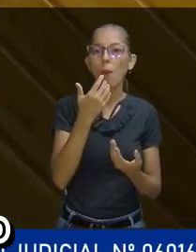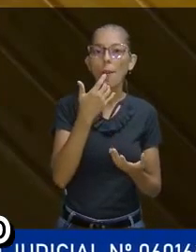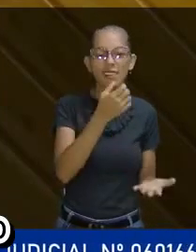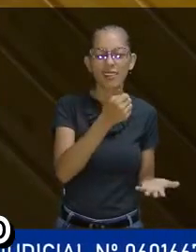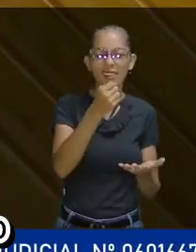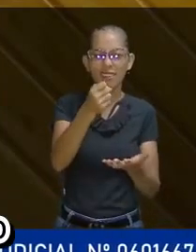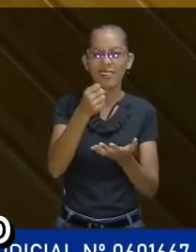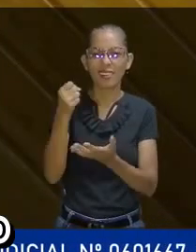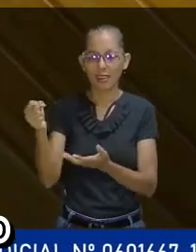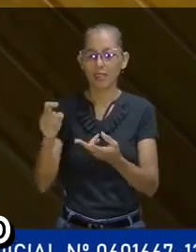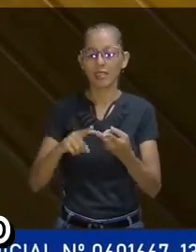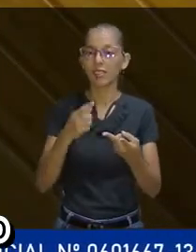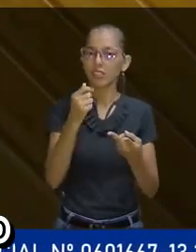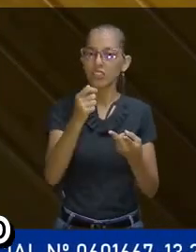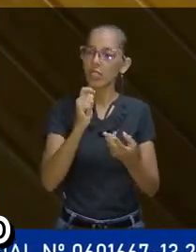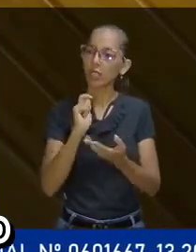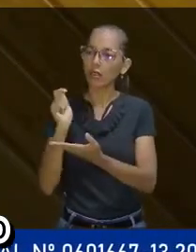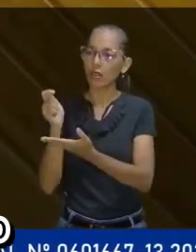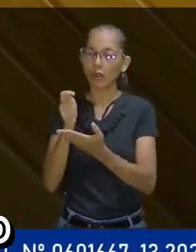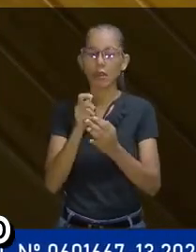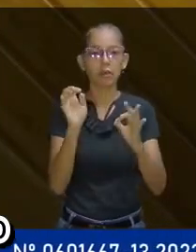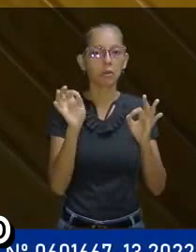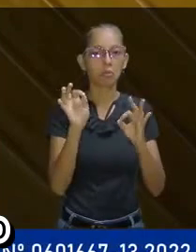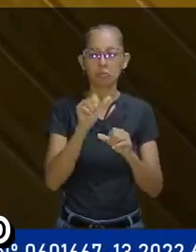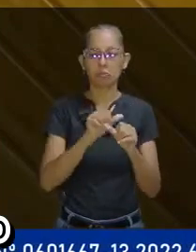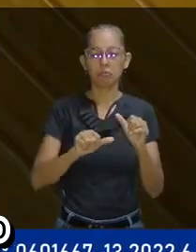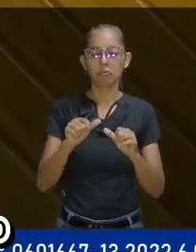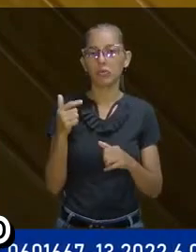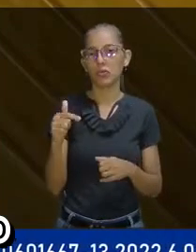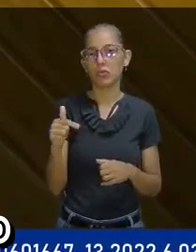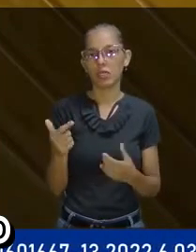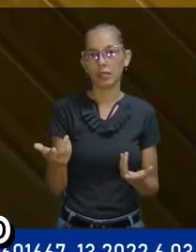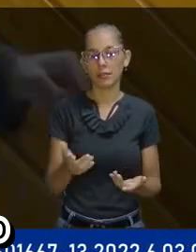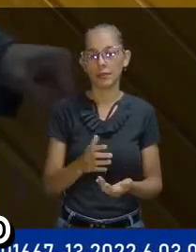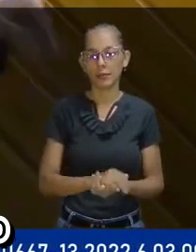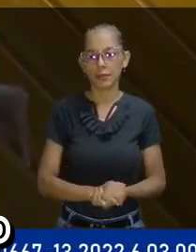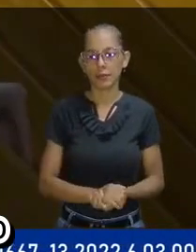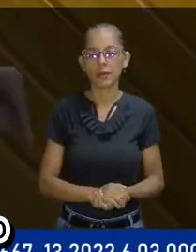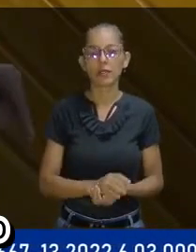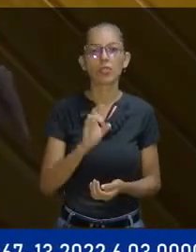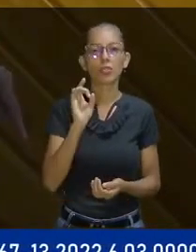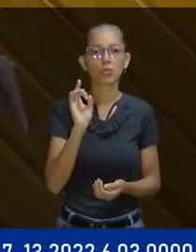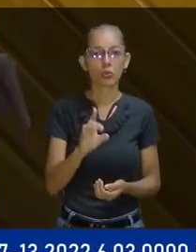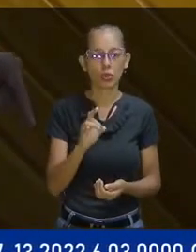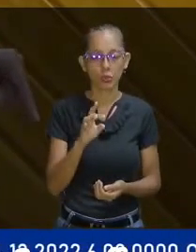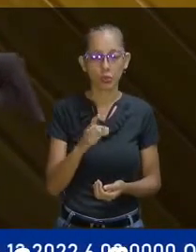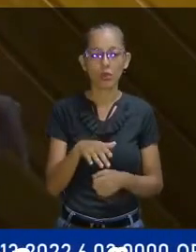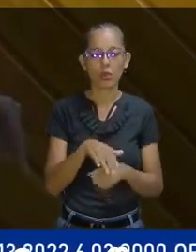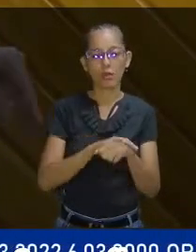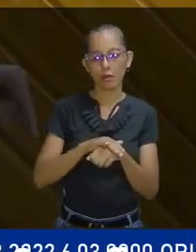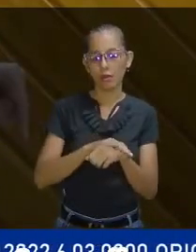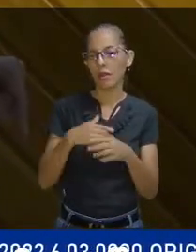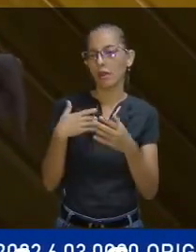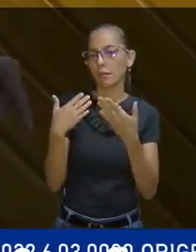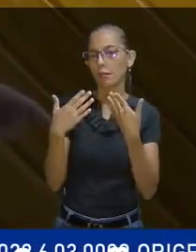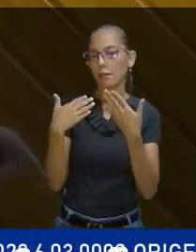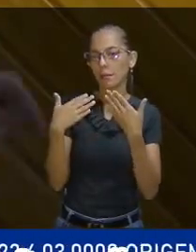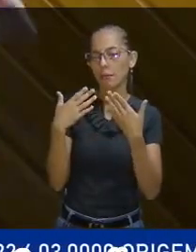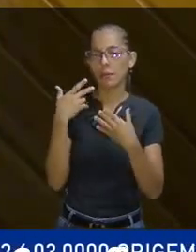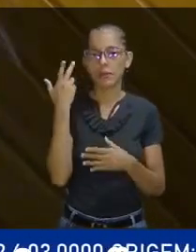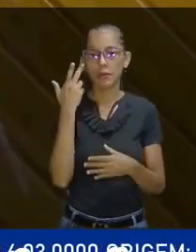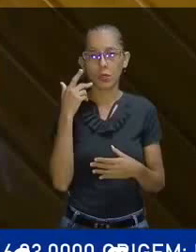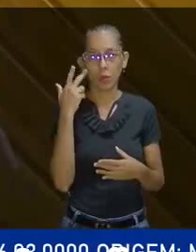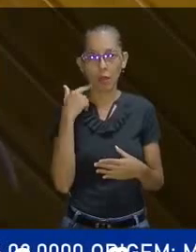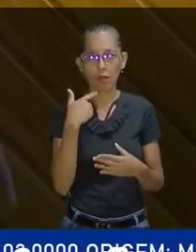que existem nesse sentido são nos grupos de WhatsApp de Yuri Alessi. E aí o relatório ele